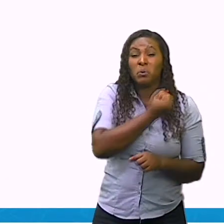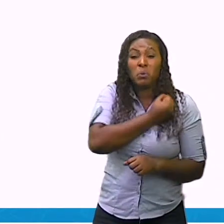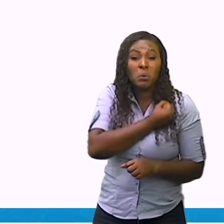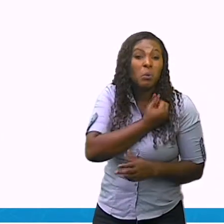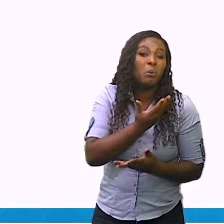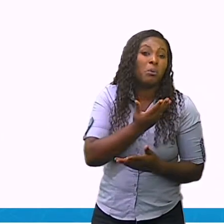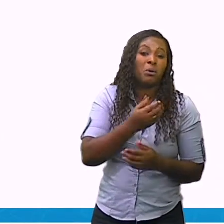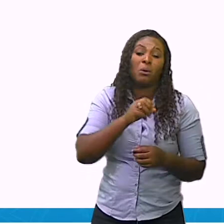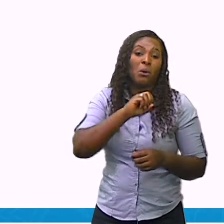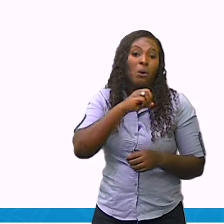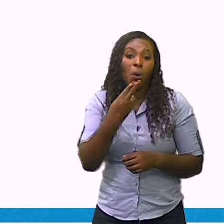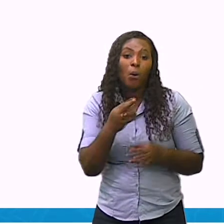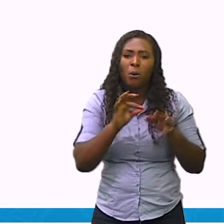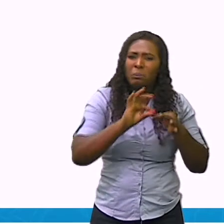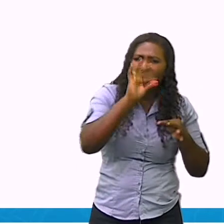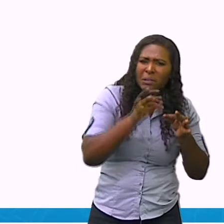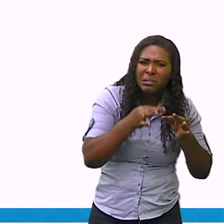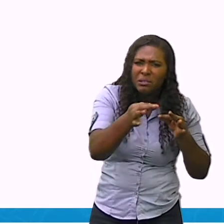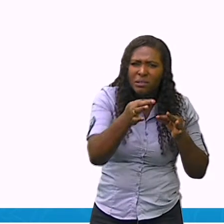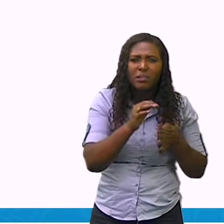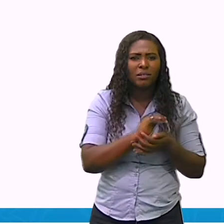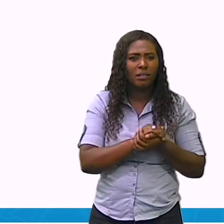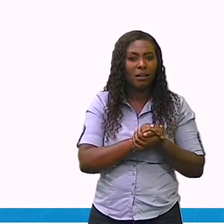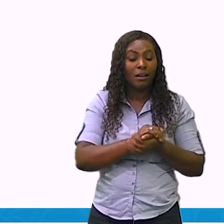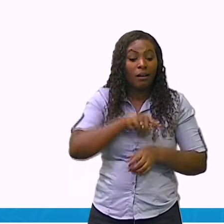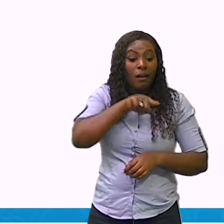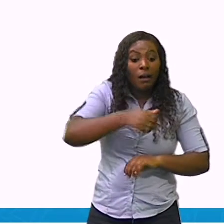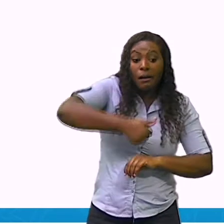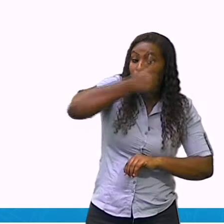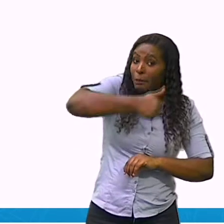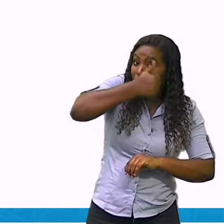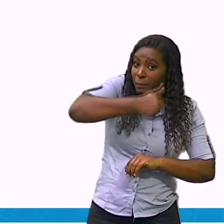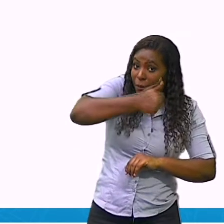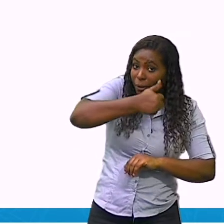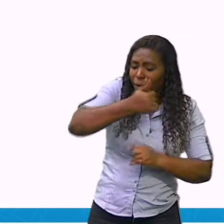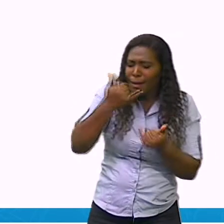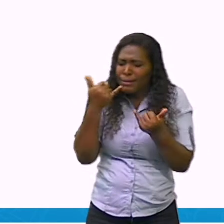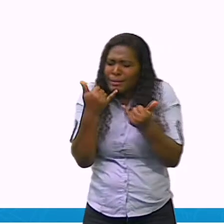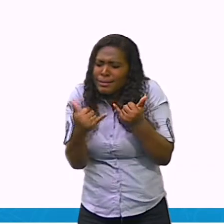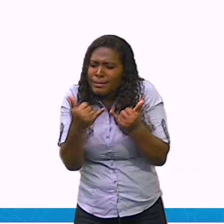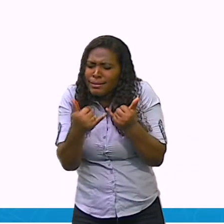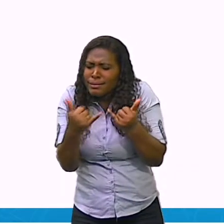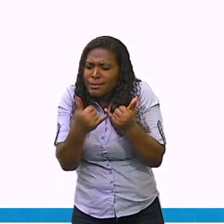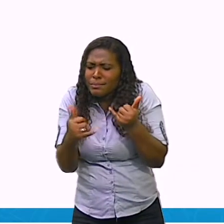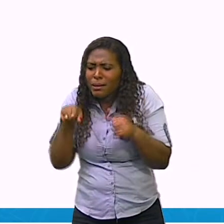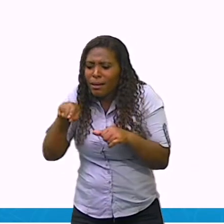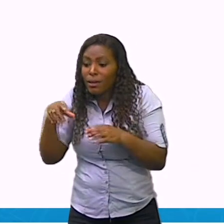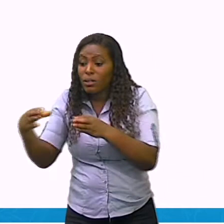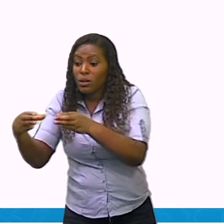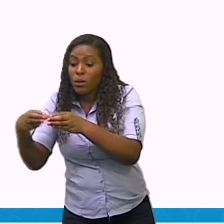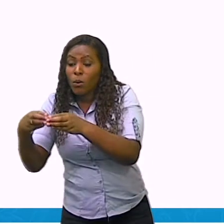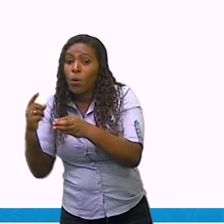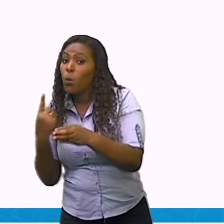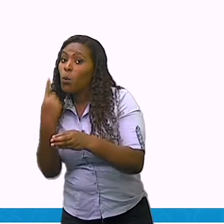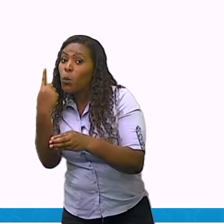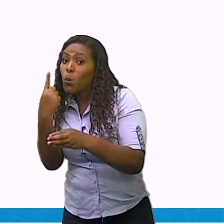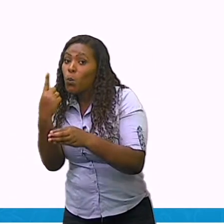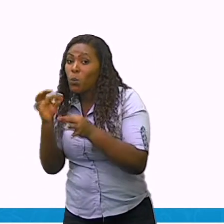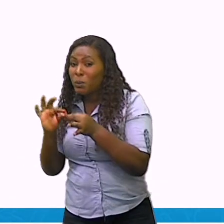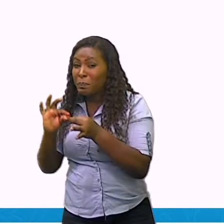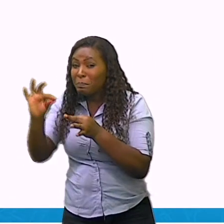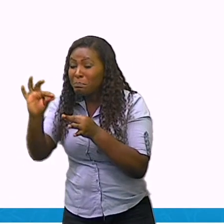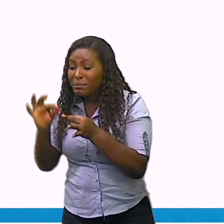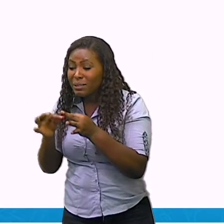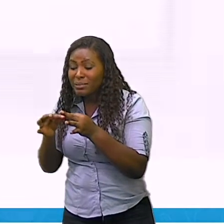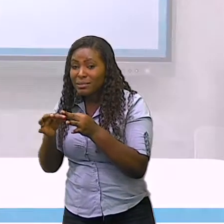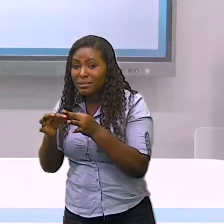cada medida da primeira grandeza corresponde uma medida da segunda. Então,